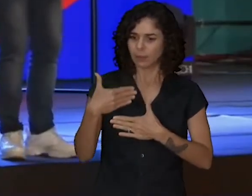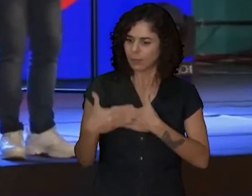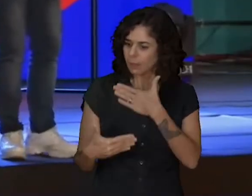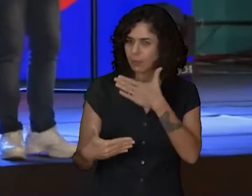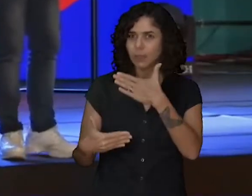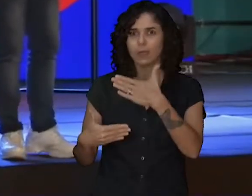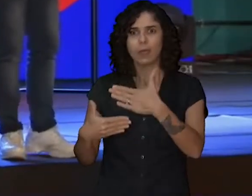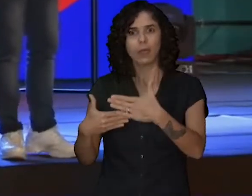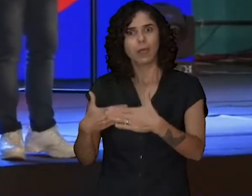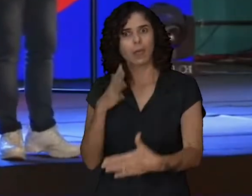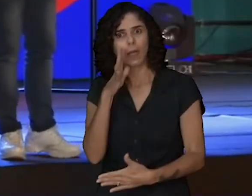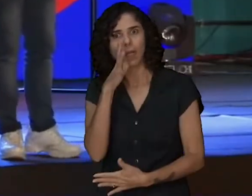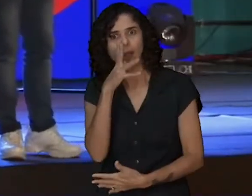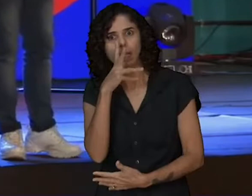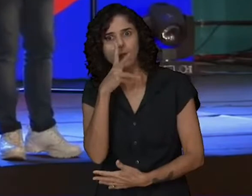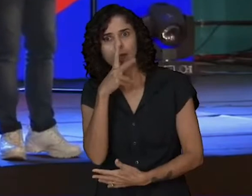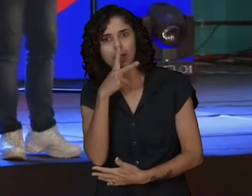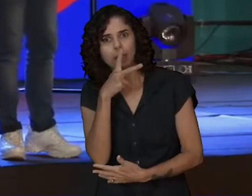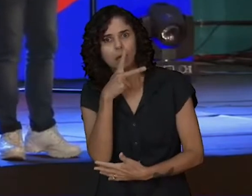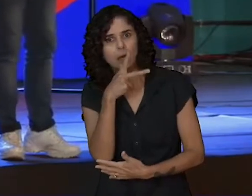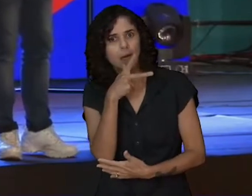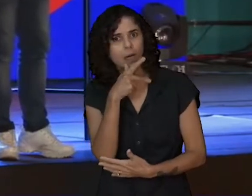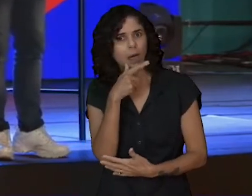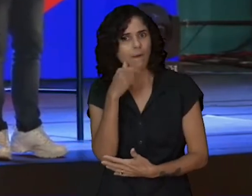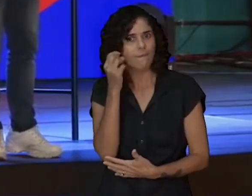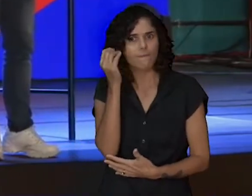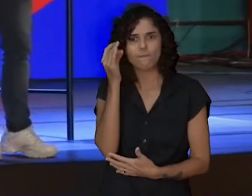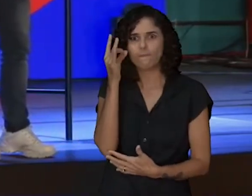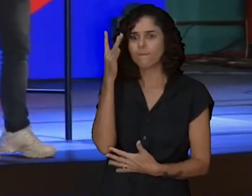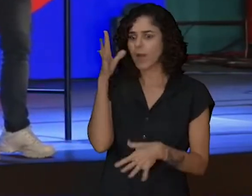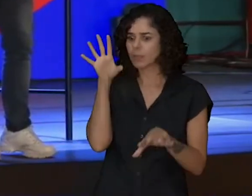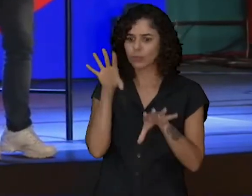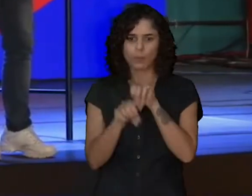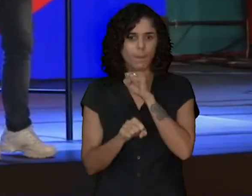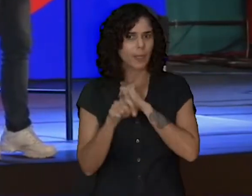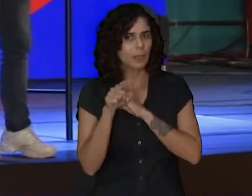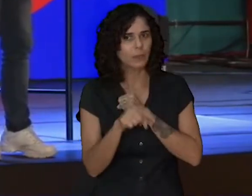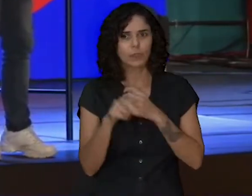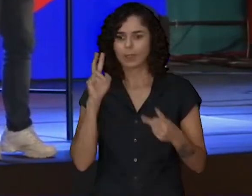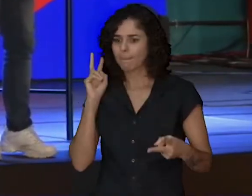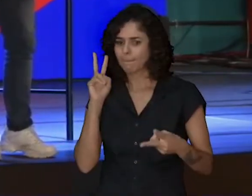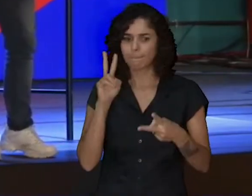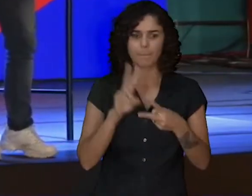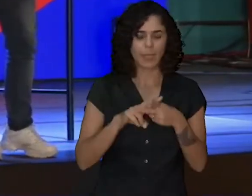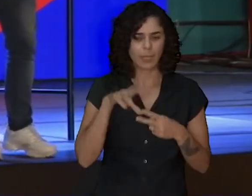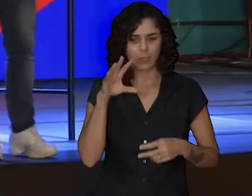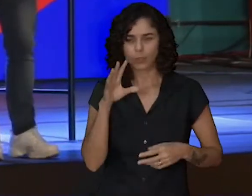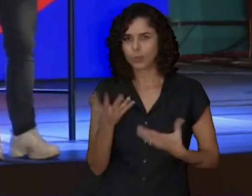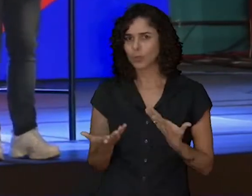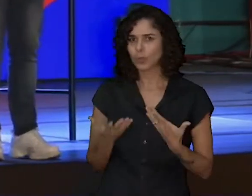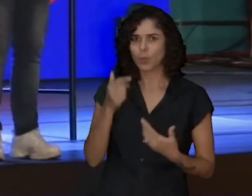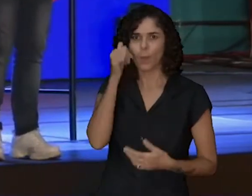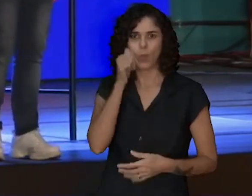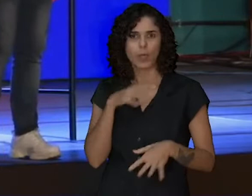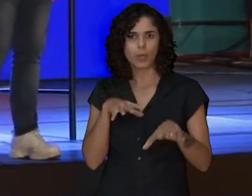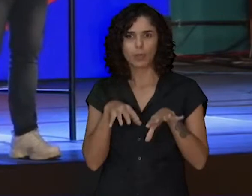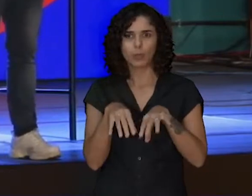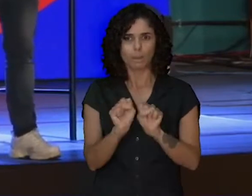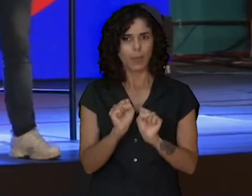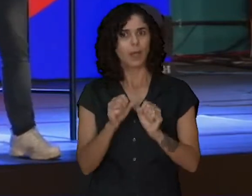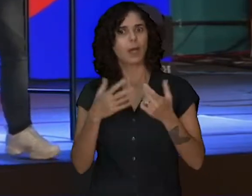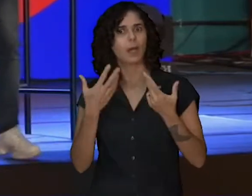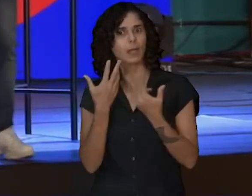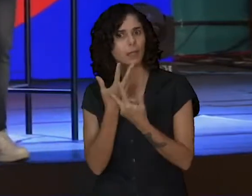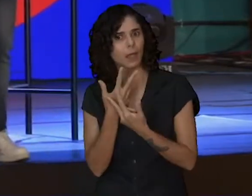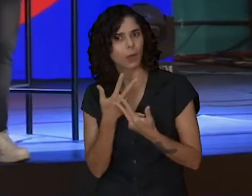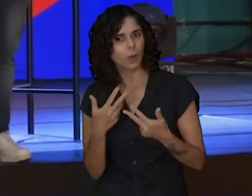chances de você ser atacado, morto, preso, as mulheres estupradas e ter